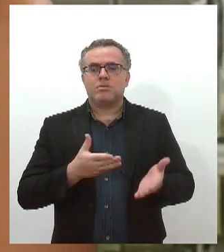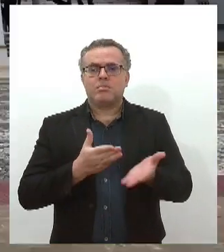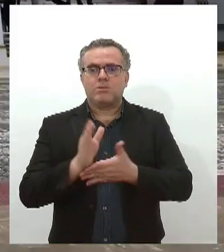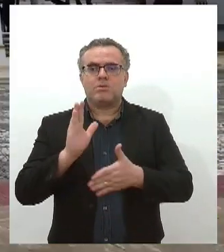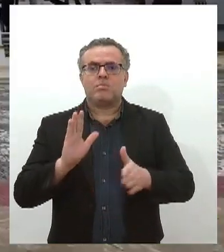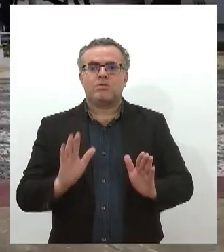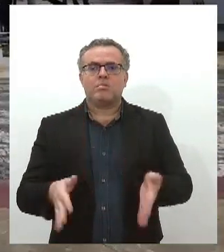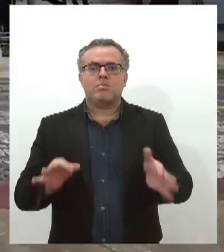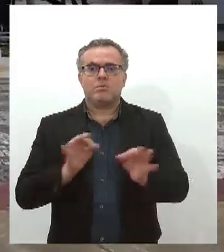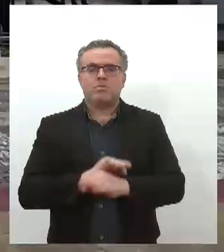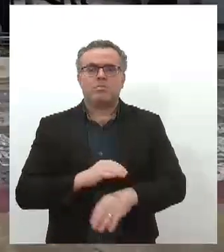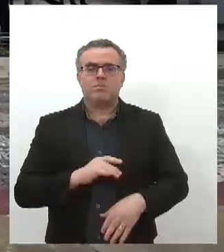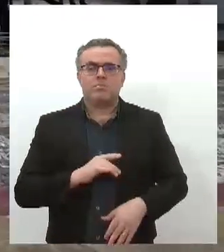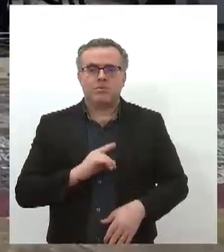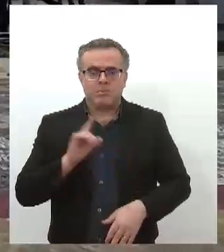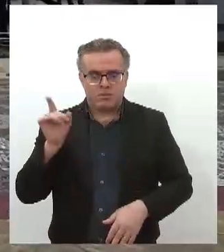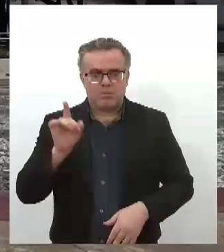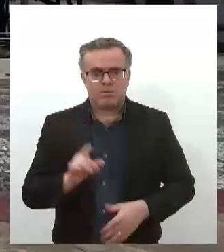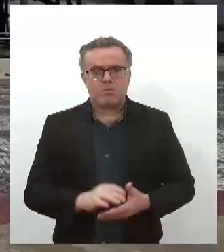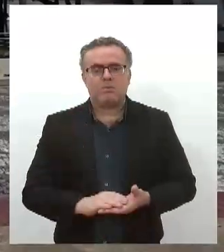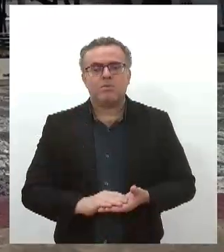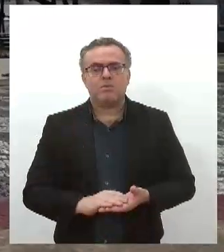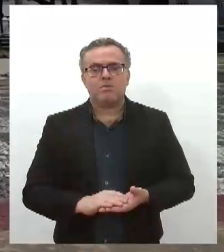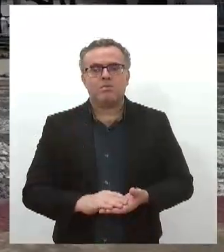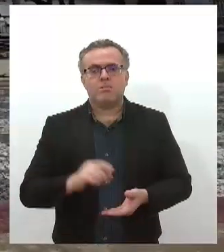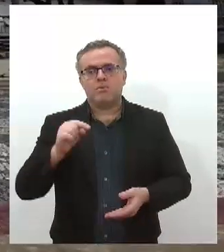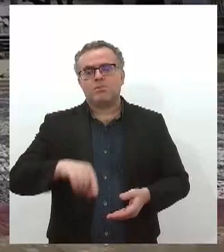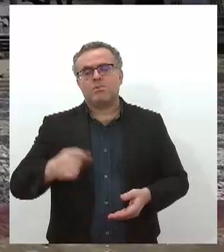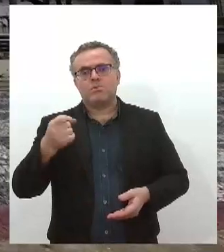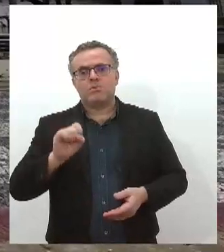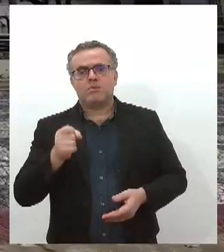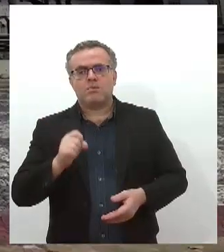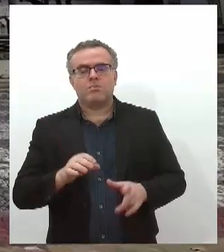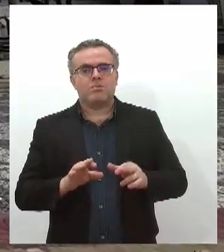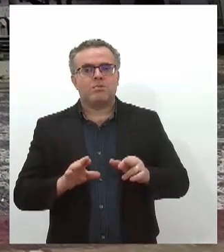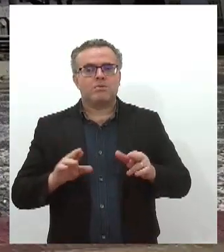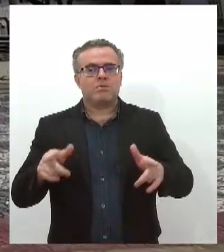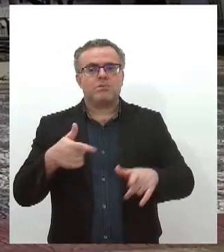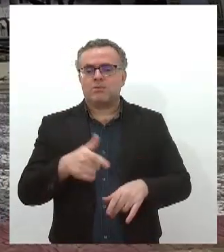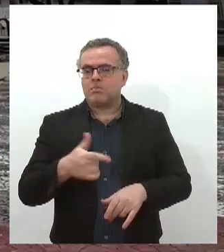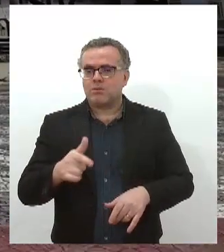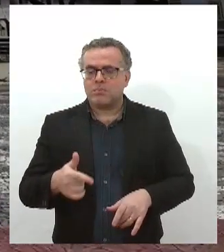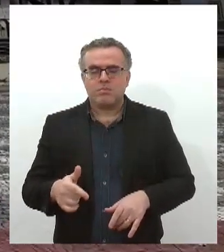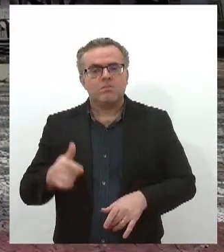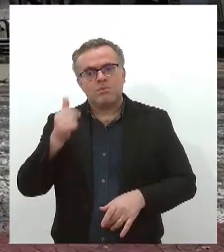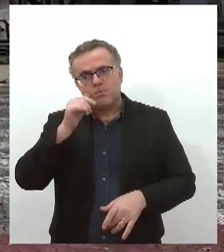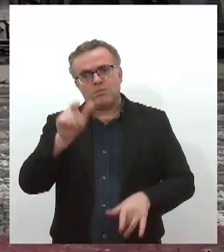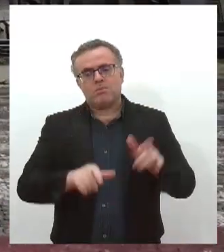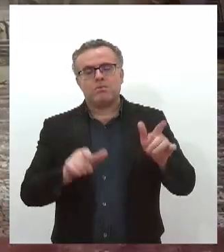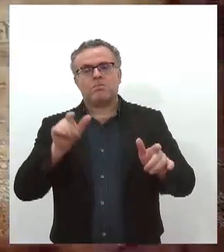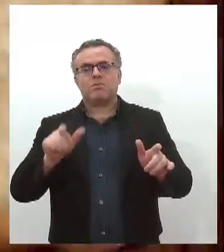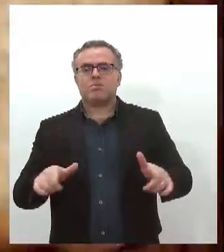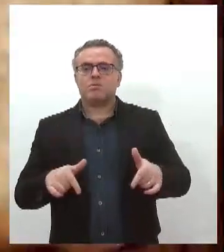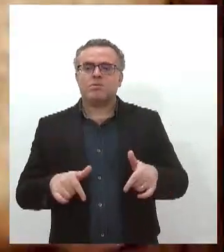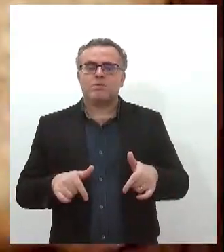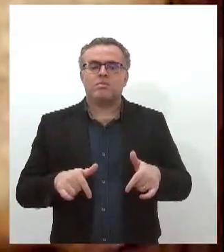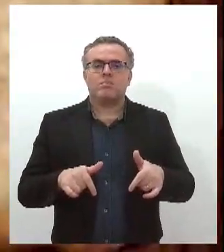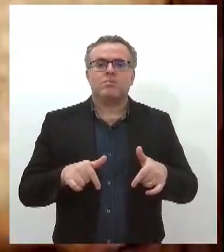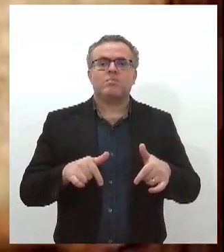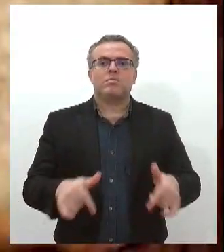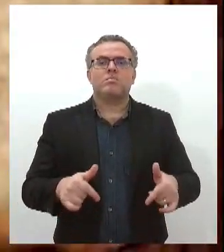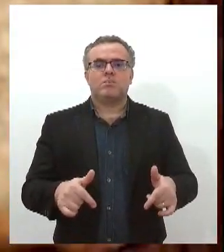do Norte. Aqui em Sergipe não foi diferente. Mulheres aguerridas fizeram história, como